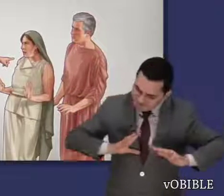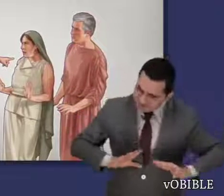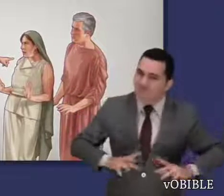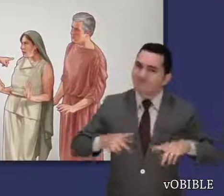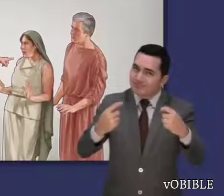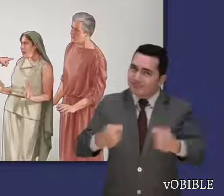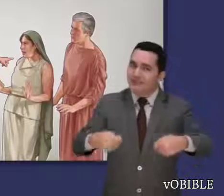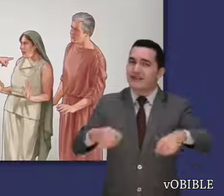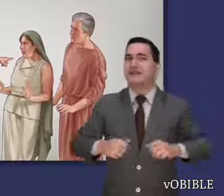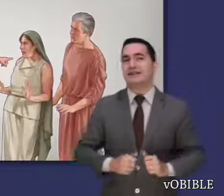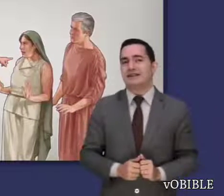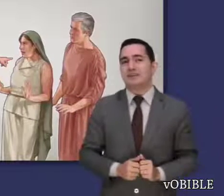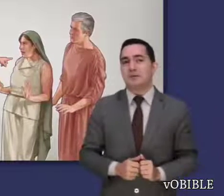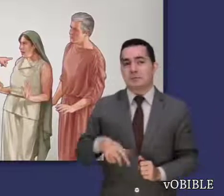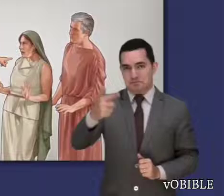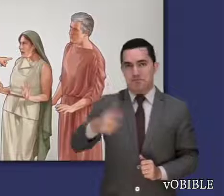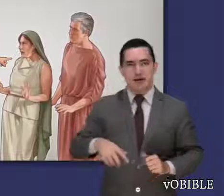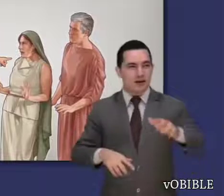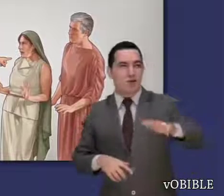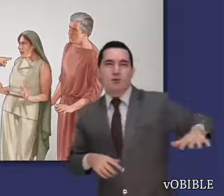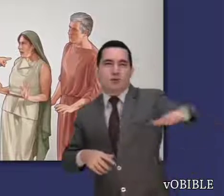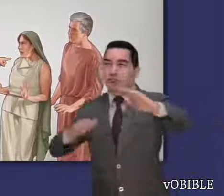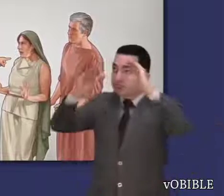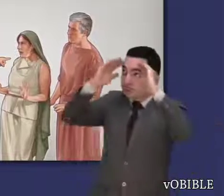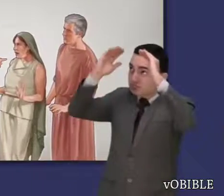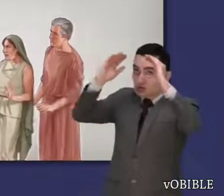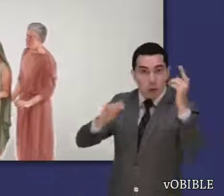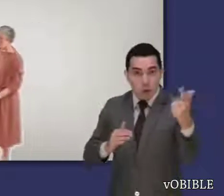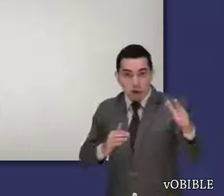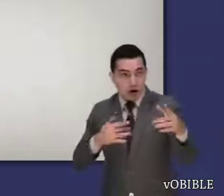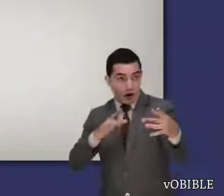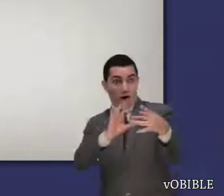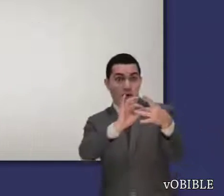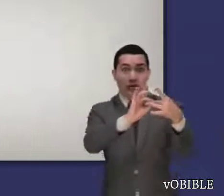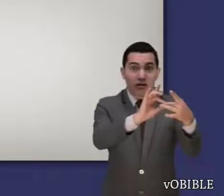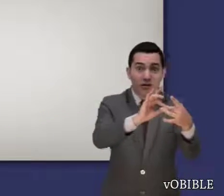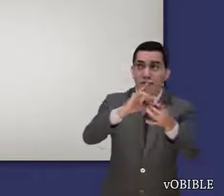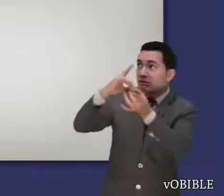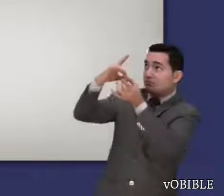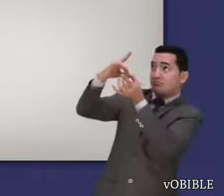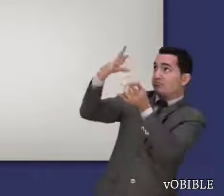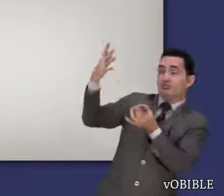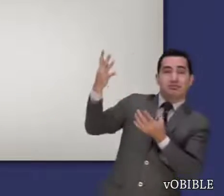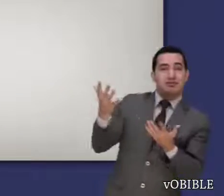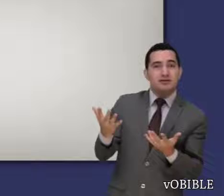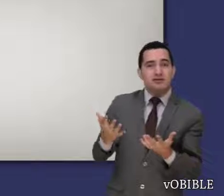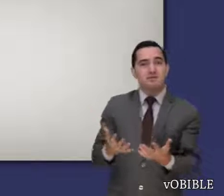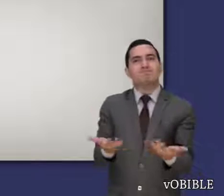Tiago também diz: quem quer ser amigo do mundo faz de si mesmo o inimigo de Deus.